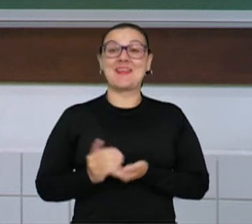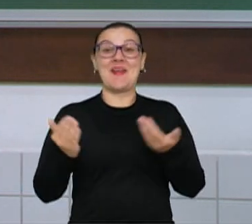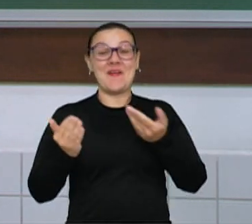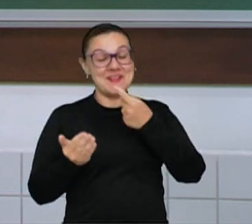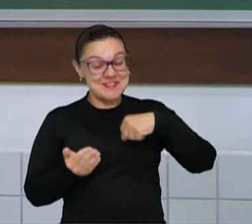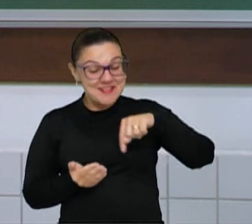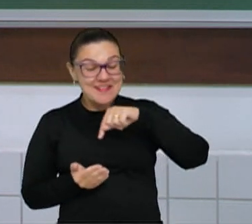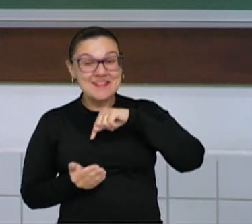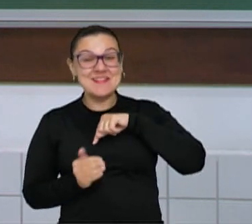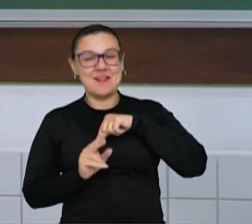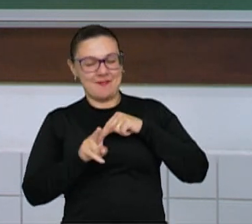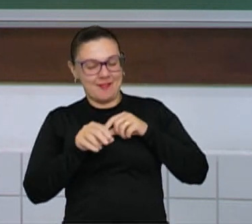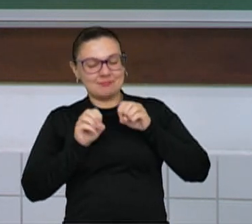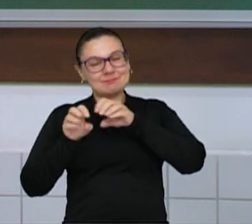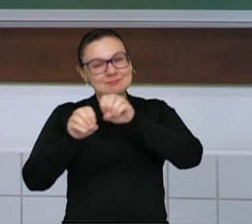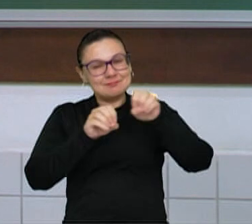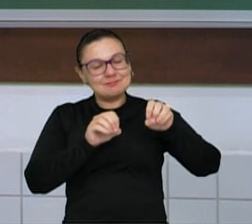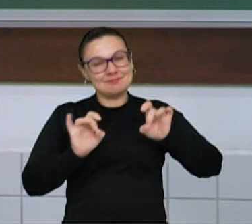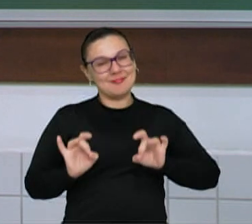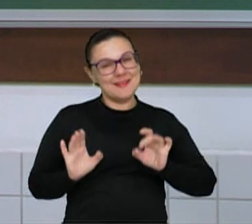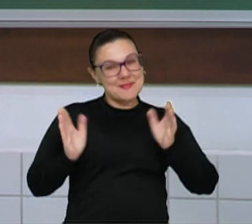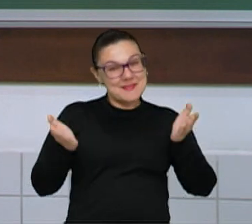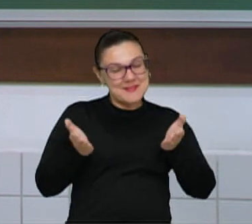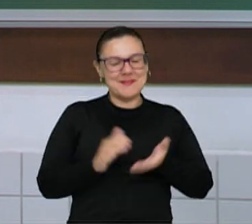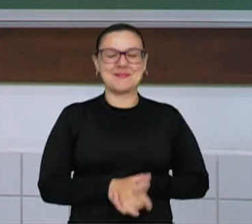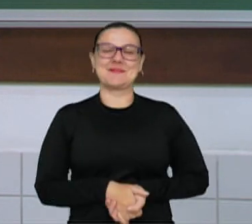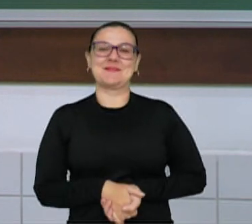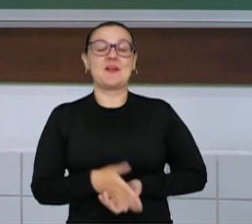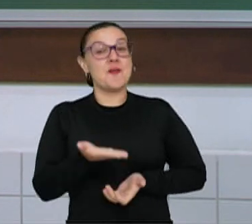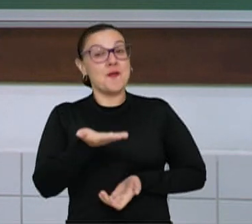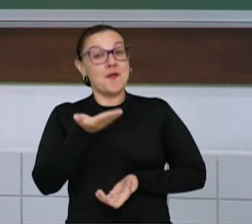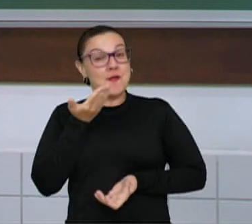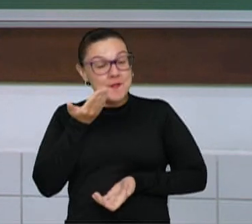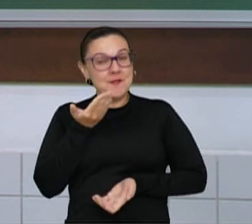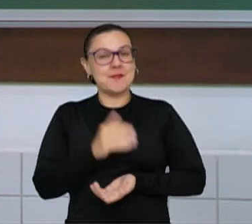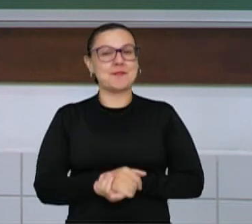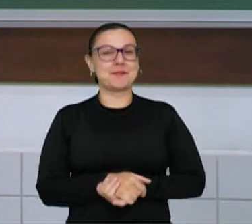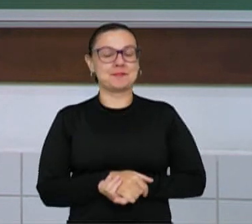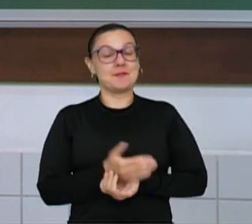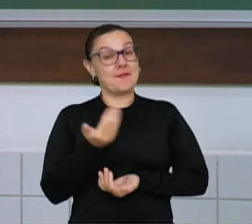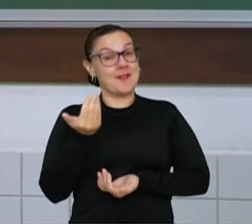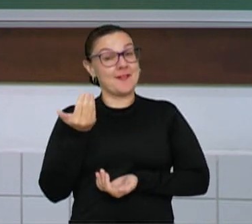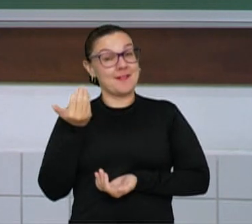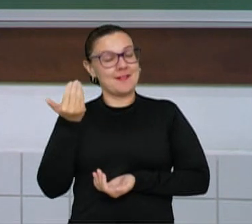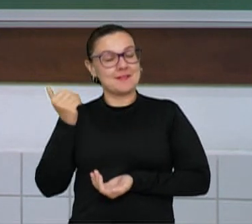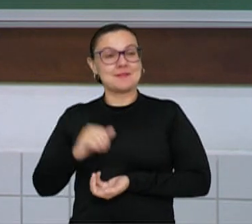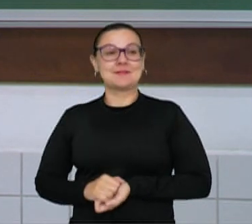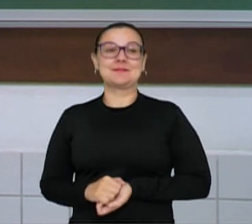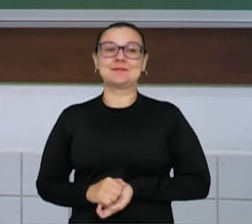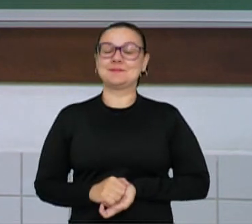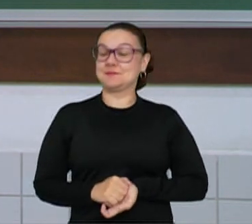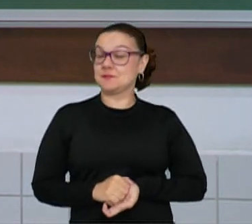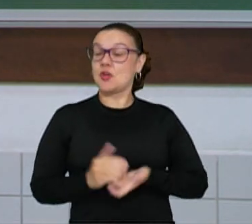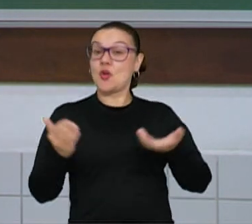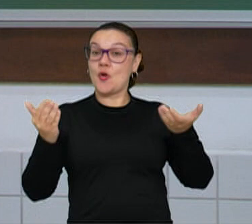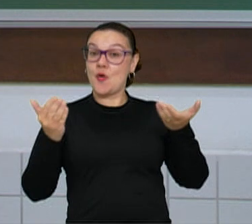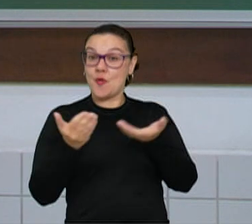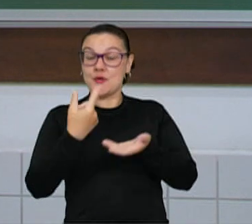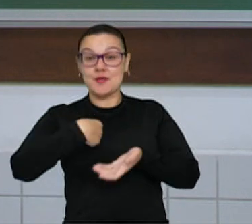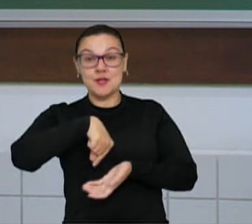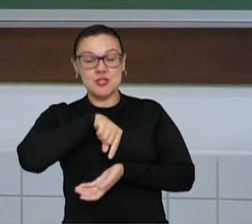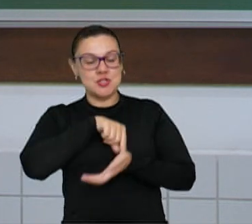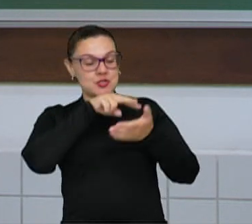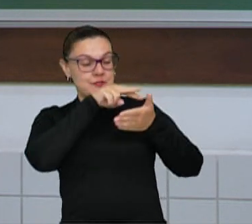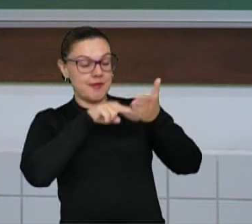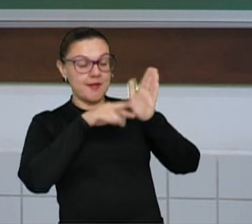fazer um trabalho todo especial com você hoje de novo. Vamos lá? Vamos trabalhar um pouquinho? Vem comigo então. Hoje nós vamos